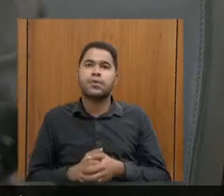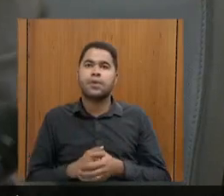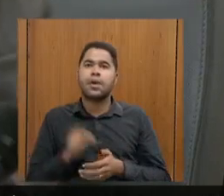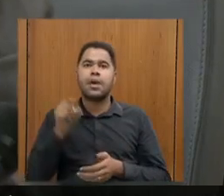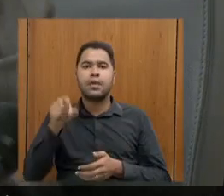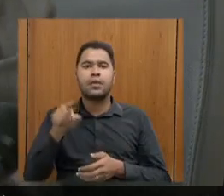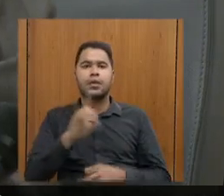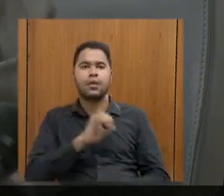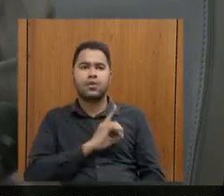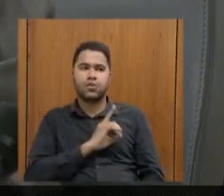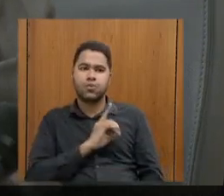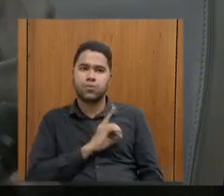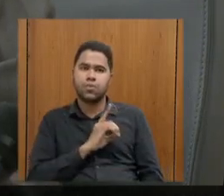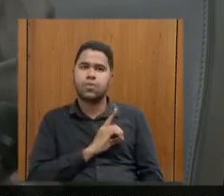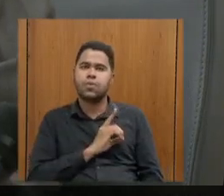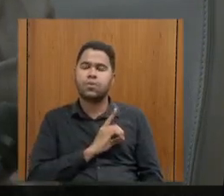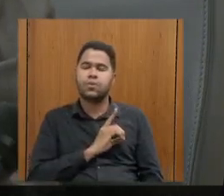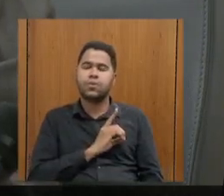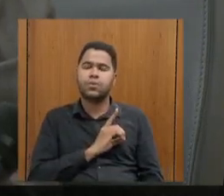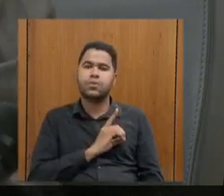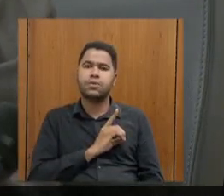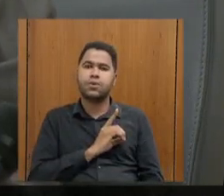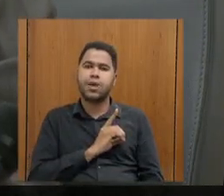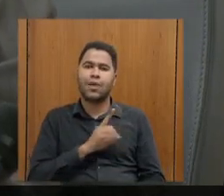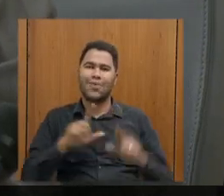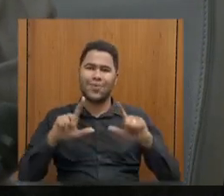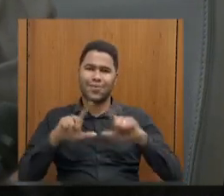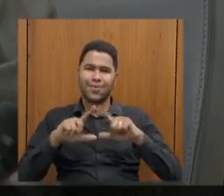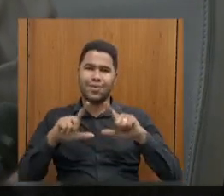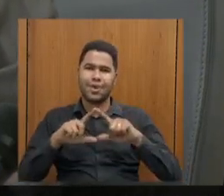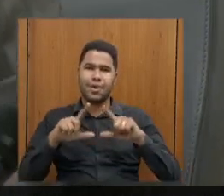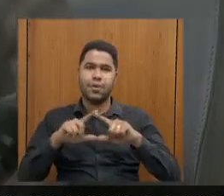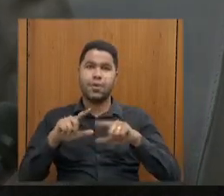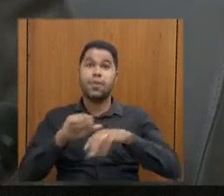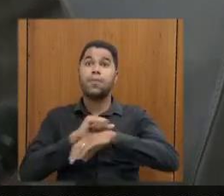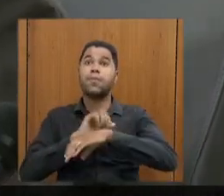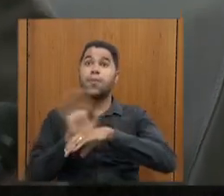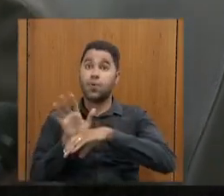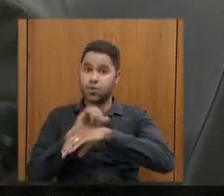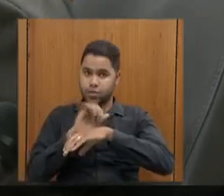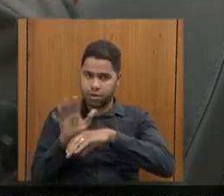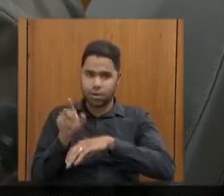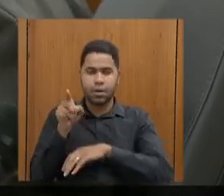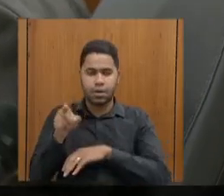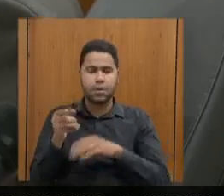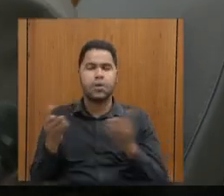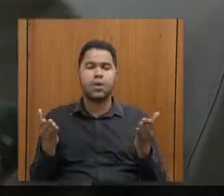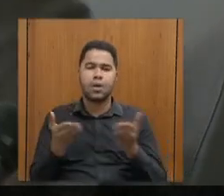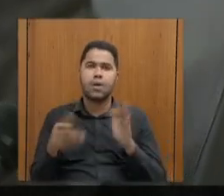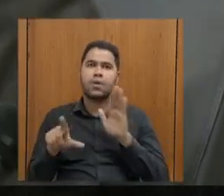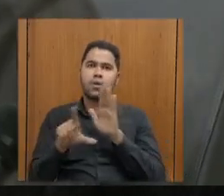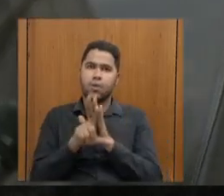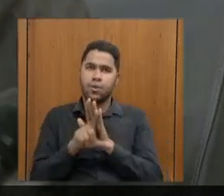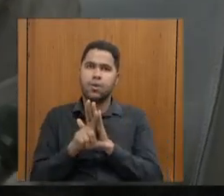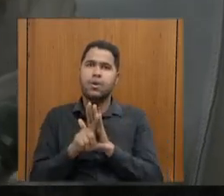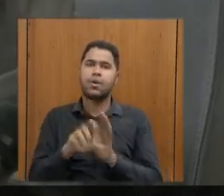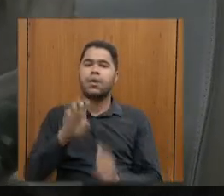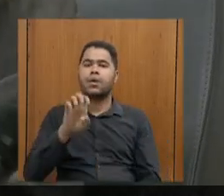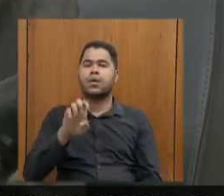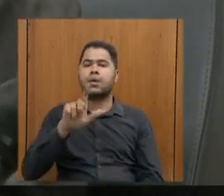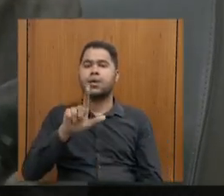Divinópolis eventualmente Até o triângulo Montes Claros Montes Claros Montes Claros agora com a lei da